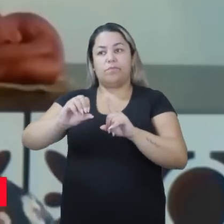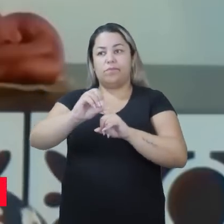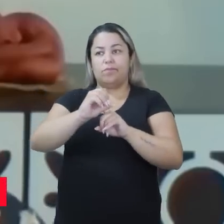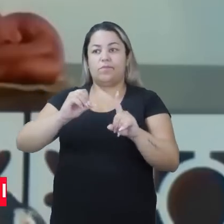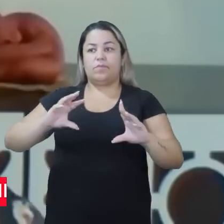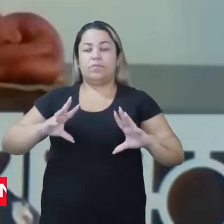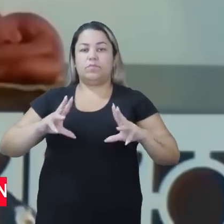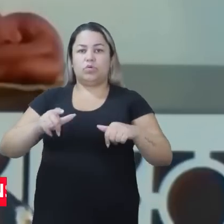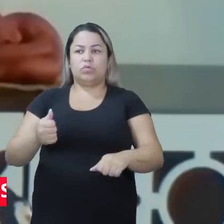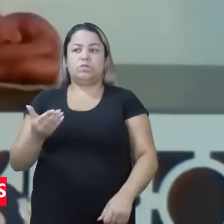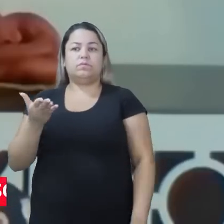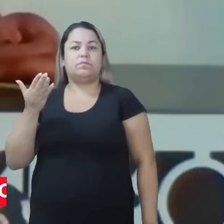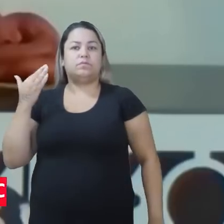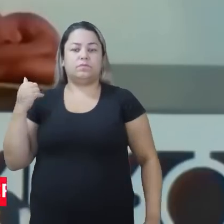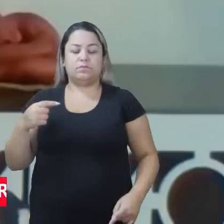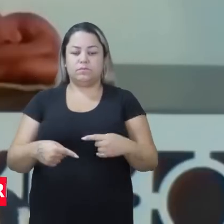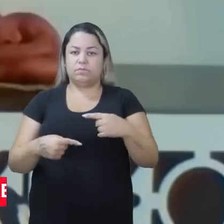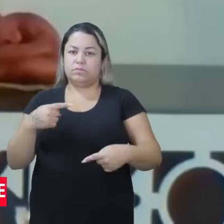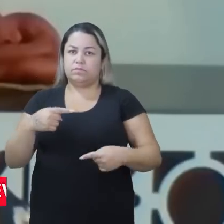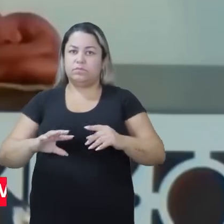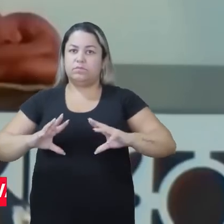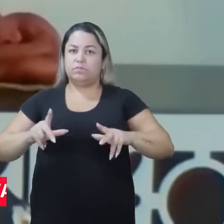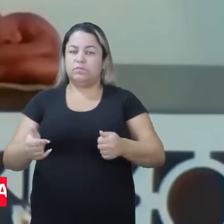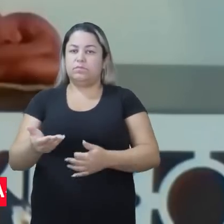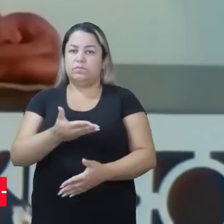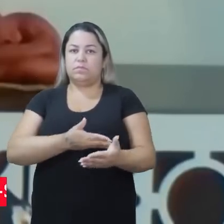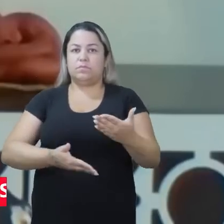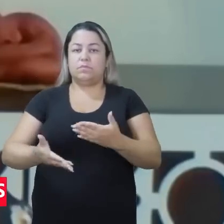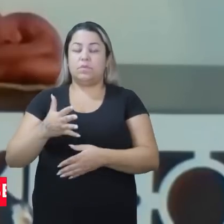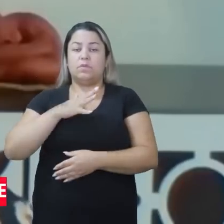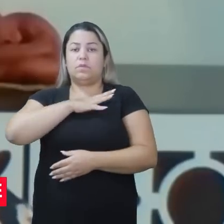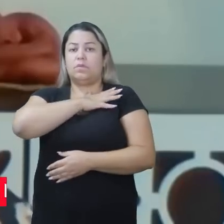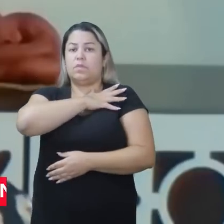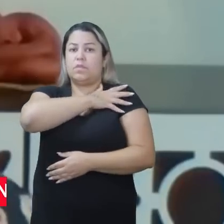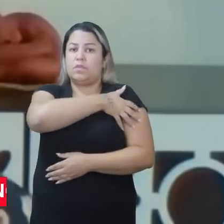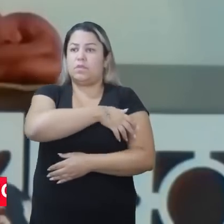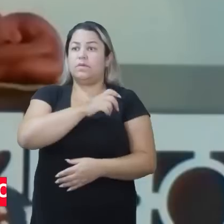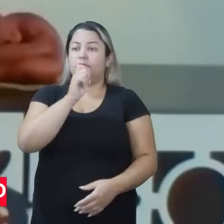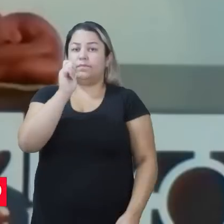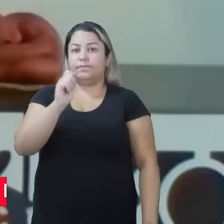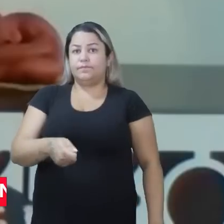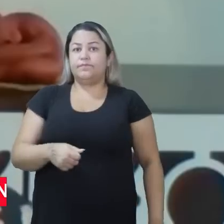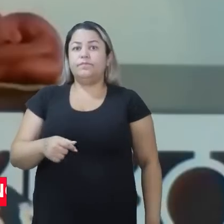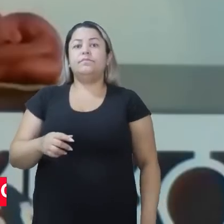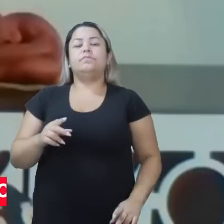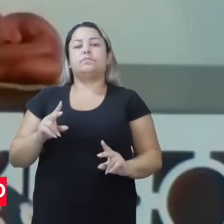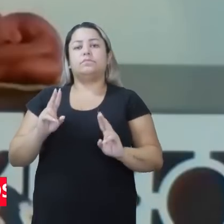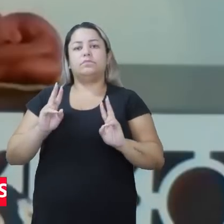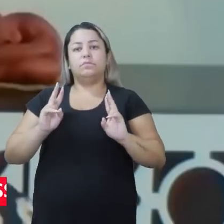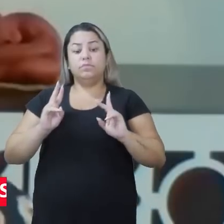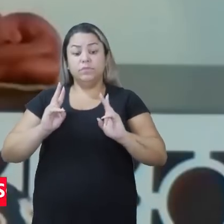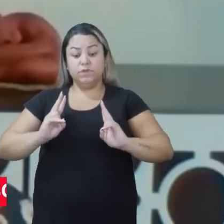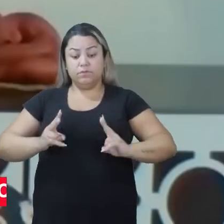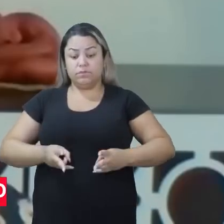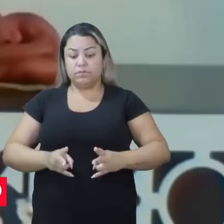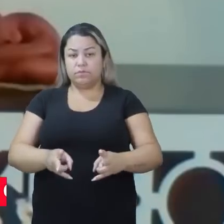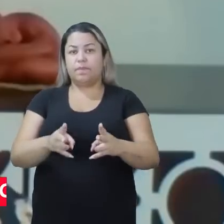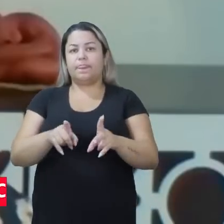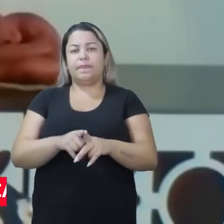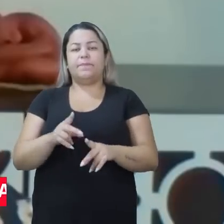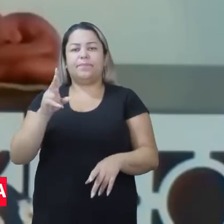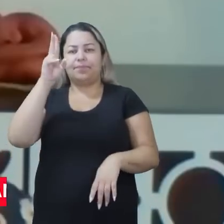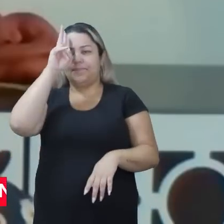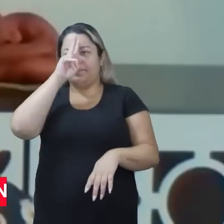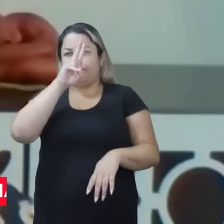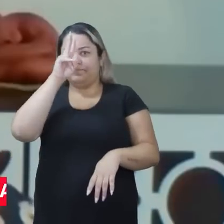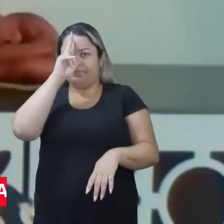todo o passado político de todos os envolvidos na ditadura militar e olhar para frente. Eu me lembro perfeitamente, né,